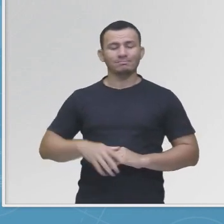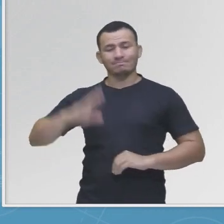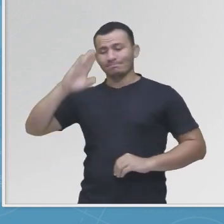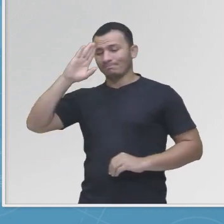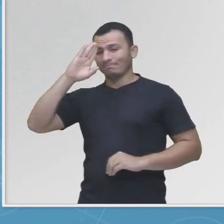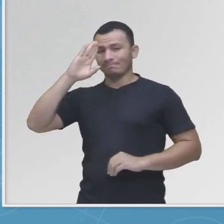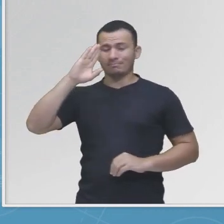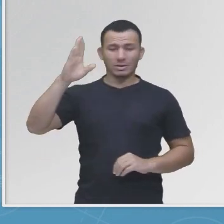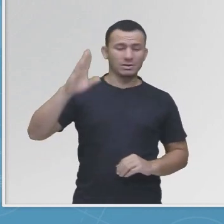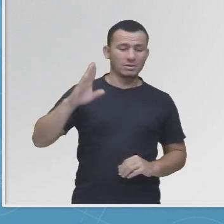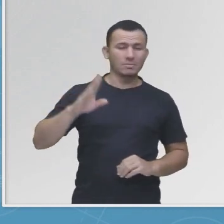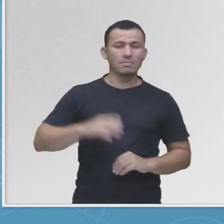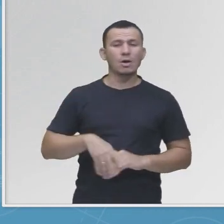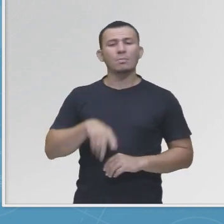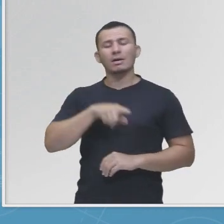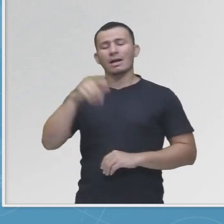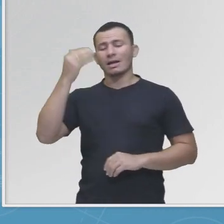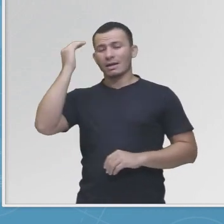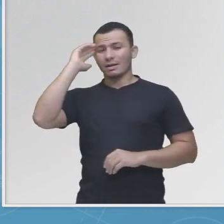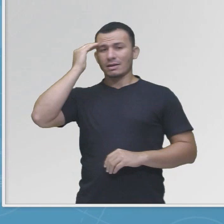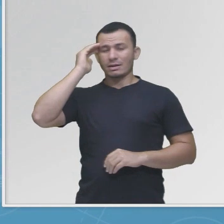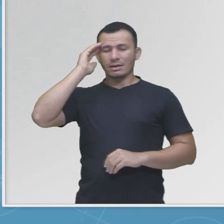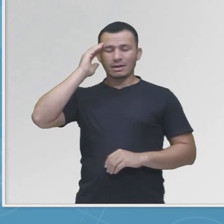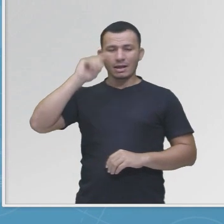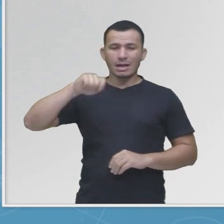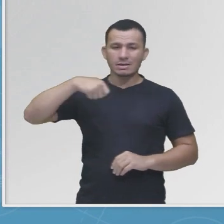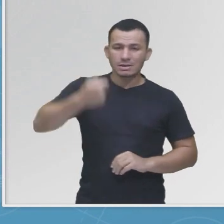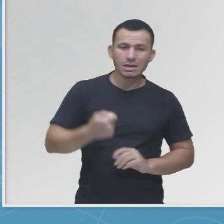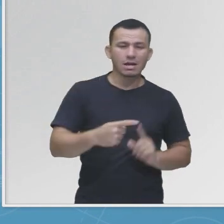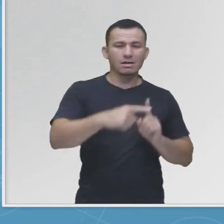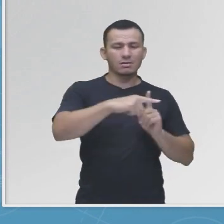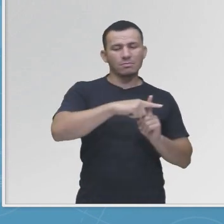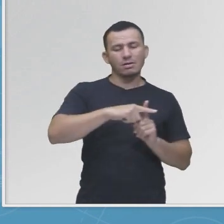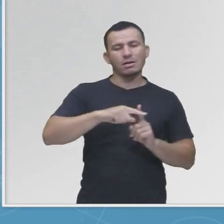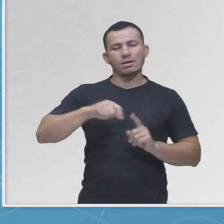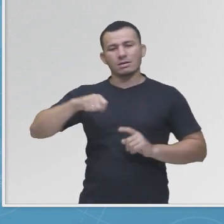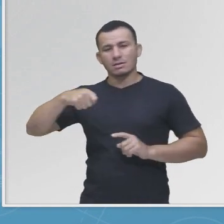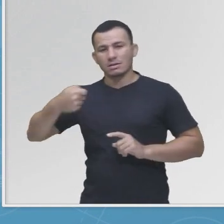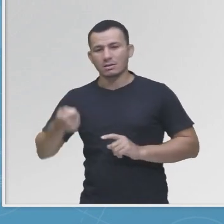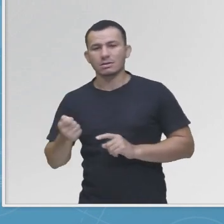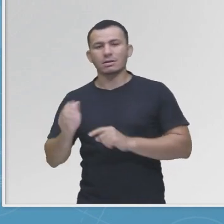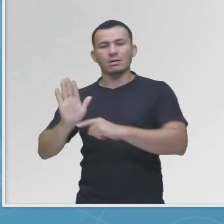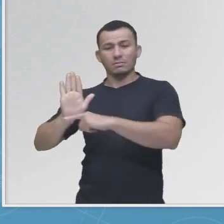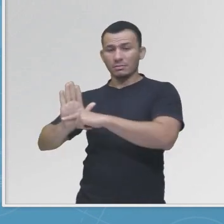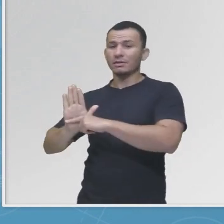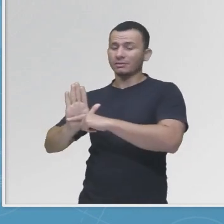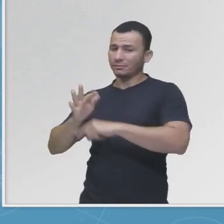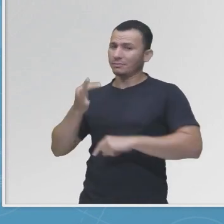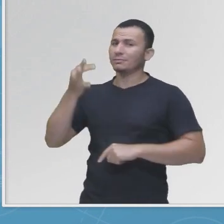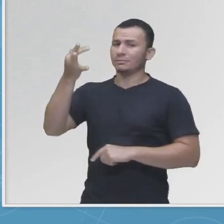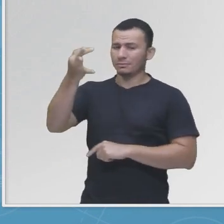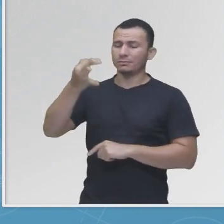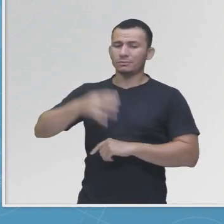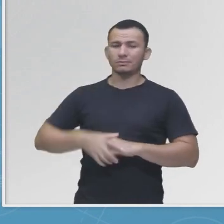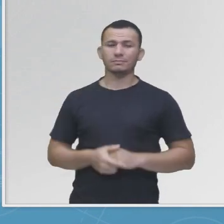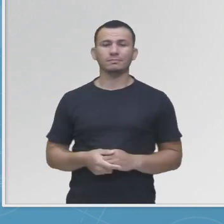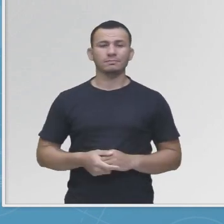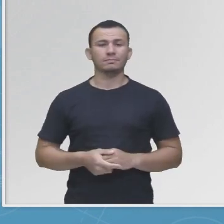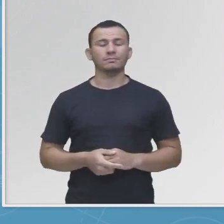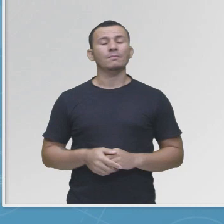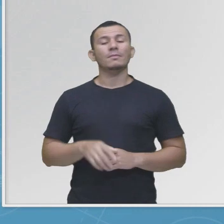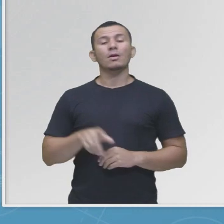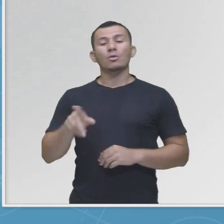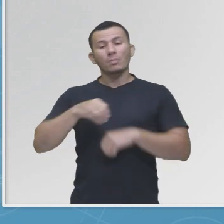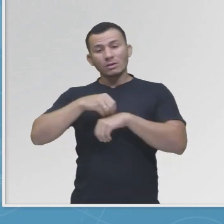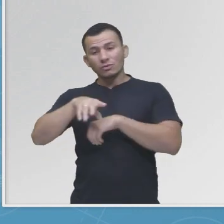determinante para a compreensão das operações com esses números que nós vamos trabalhar lá na frente. Então, observem sempre